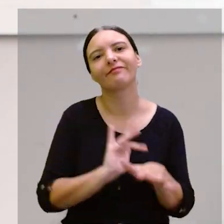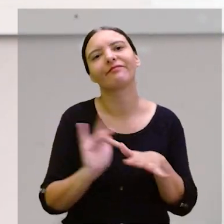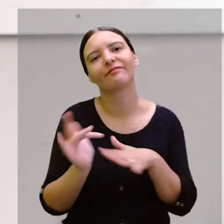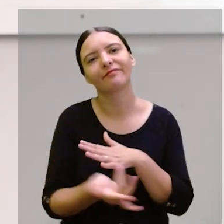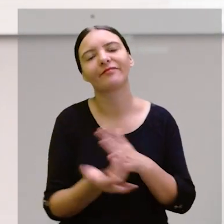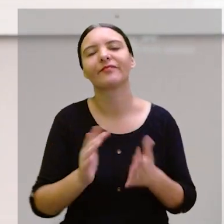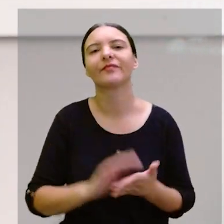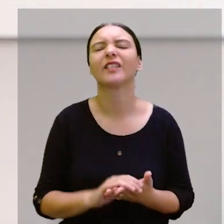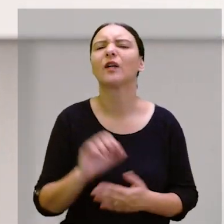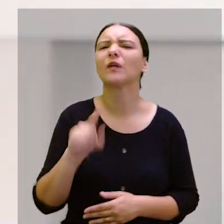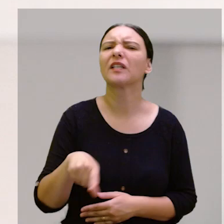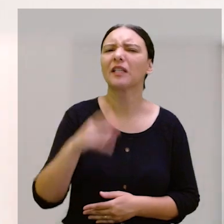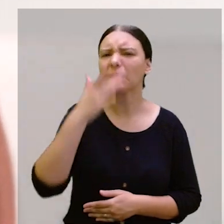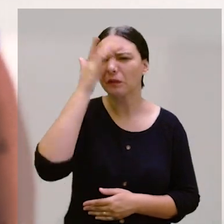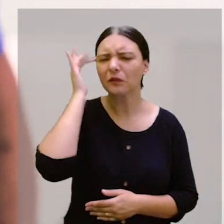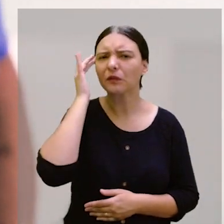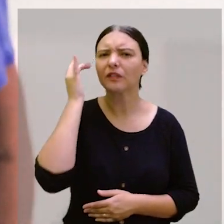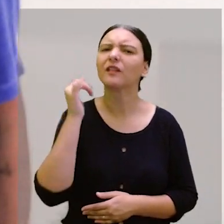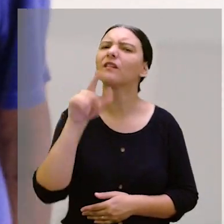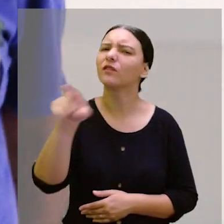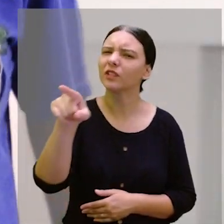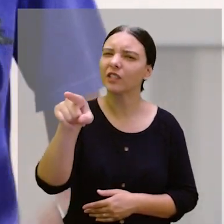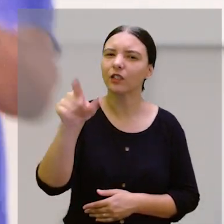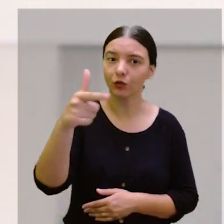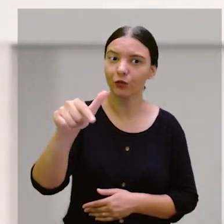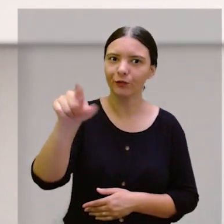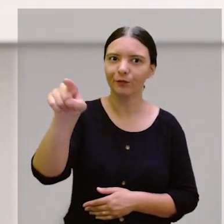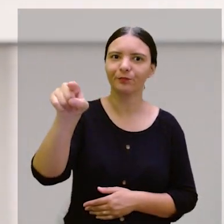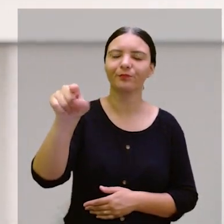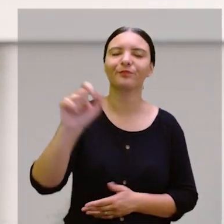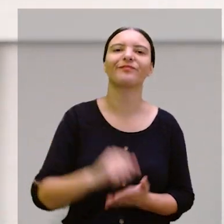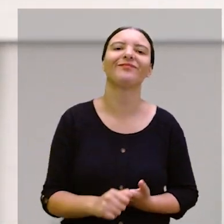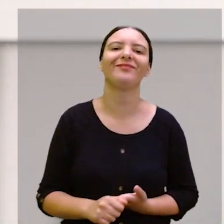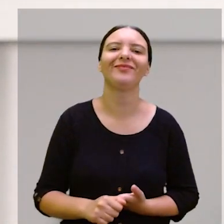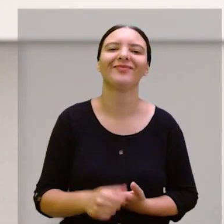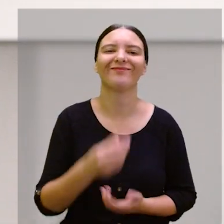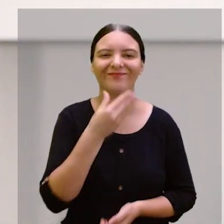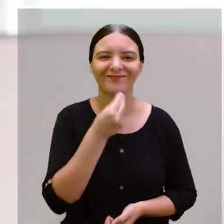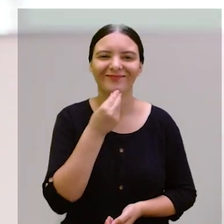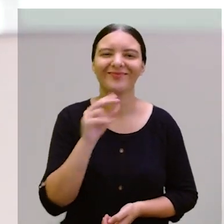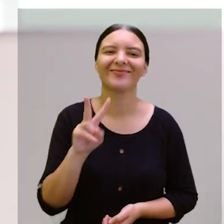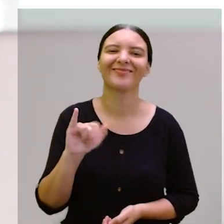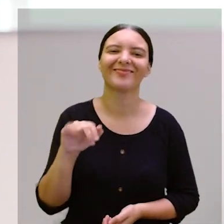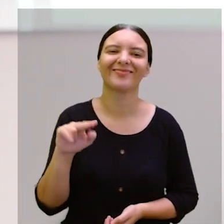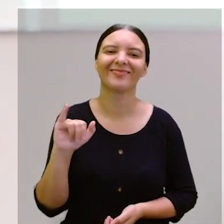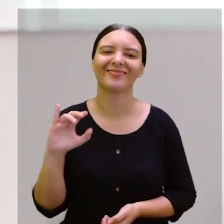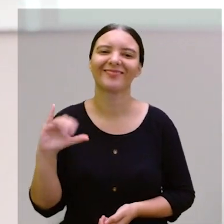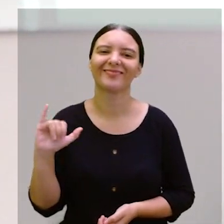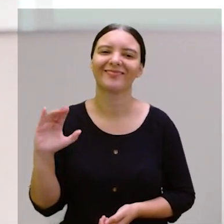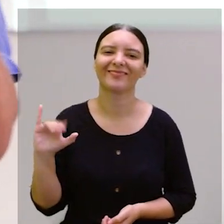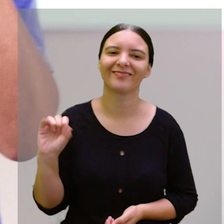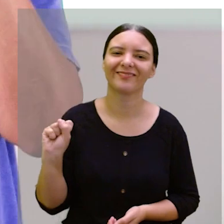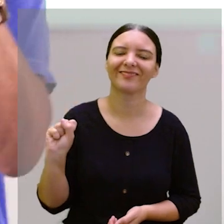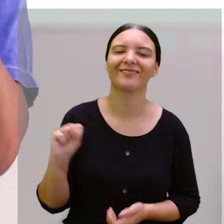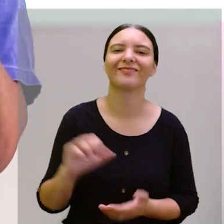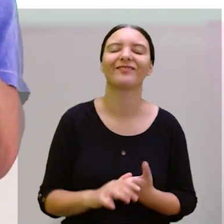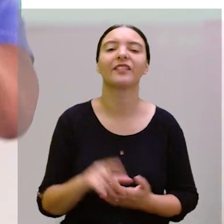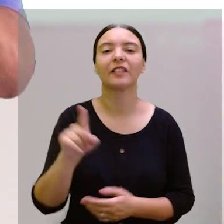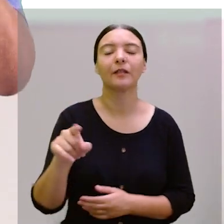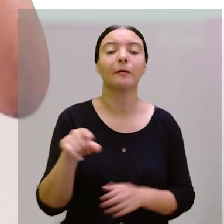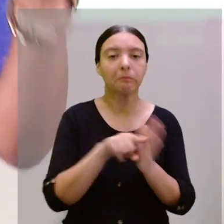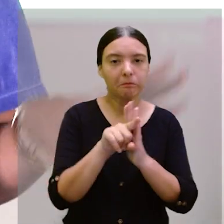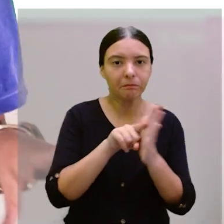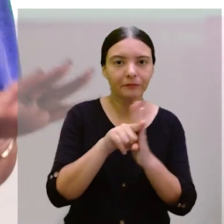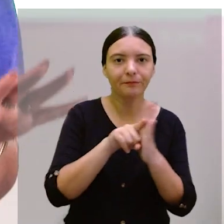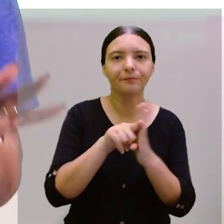Então, quem foi que disse? Lendo, você de novo, garota do Vinícius de Moraes, né? Uma pesquisa muito recente